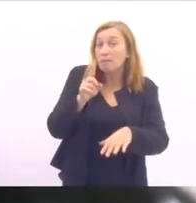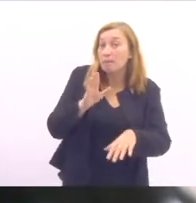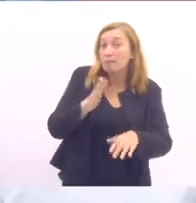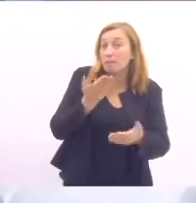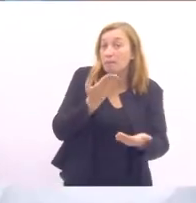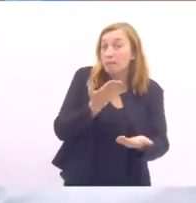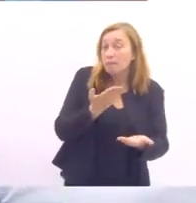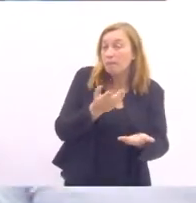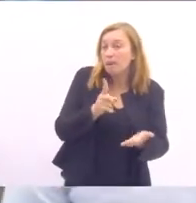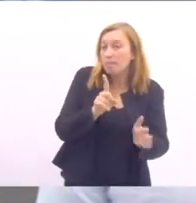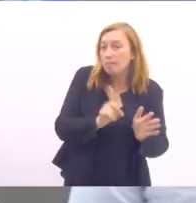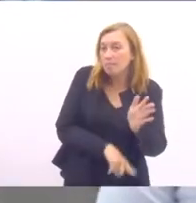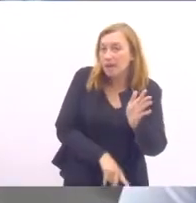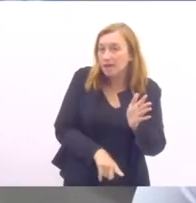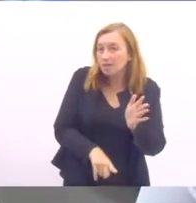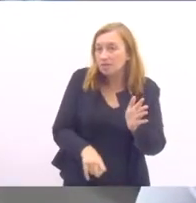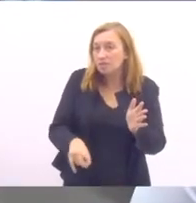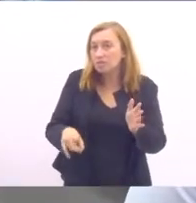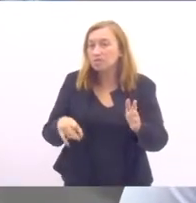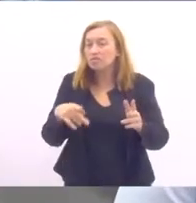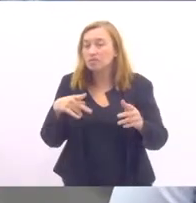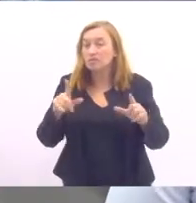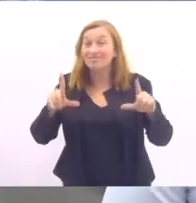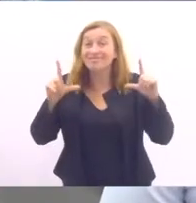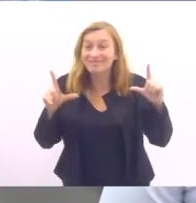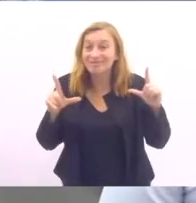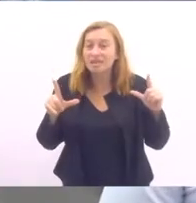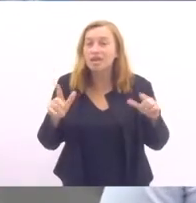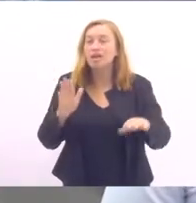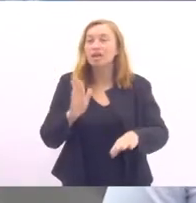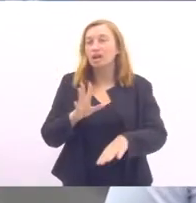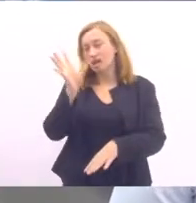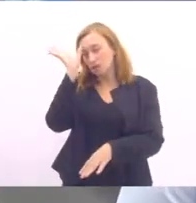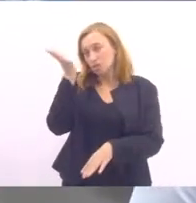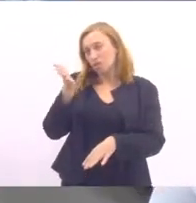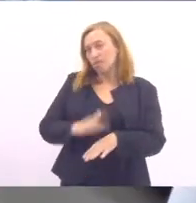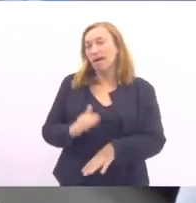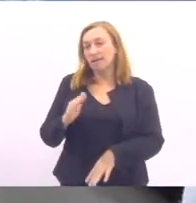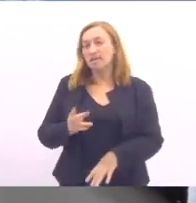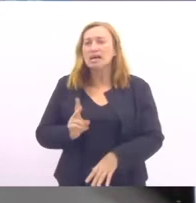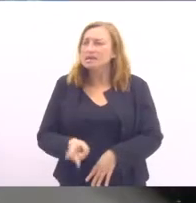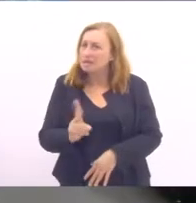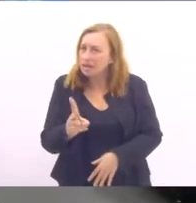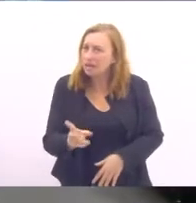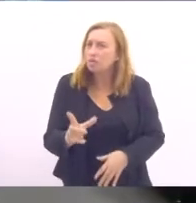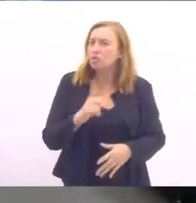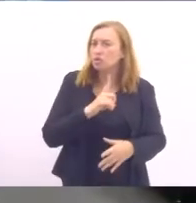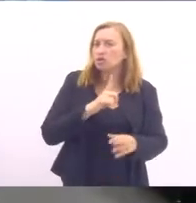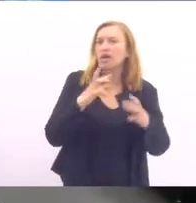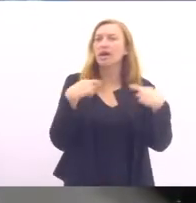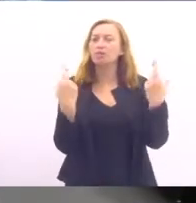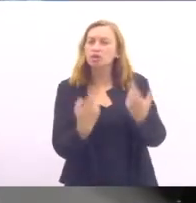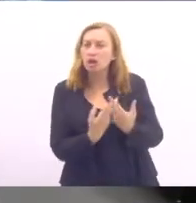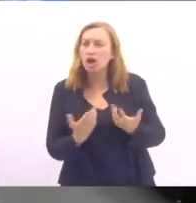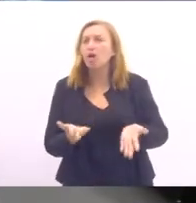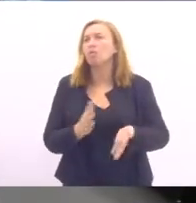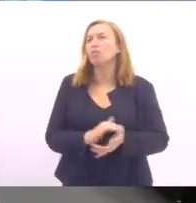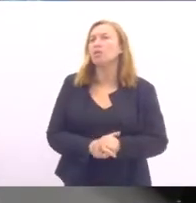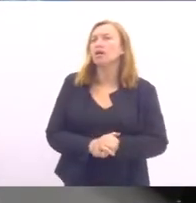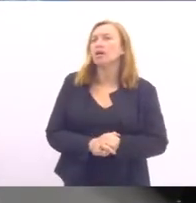palanque e mais resolutiva, né? Porque sempre, quando a gente tem audiências,